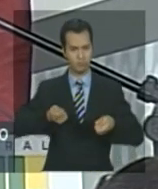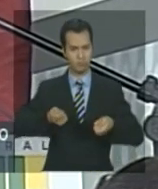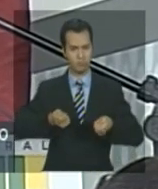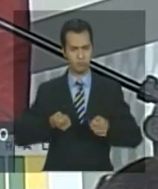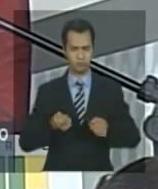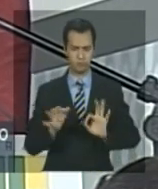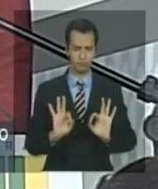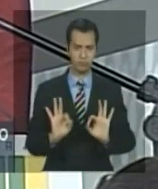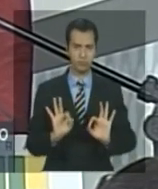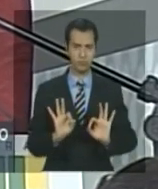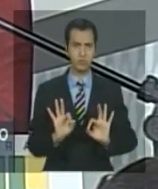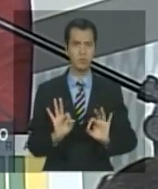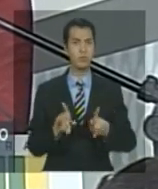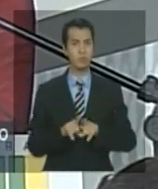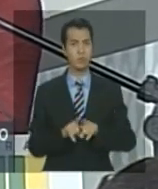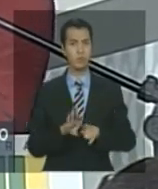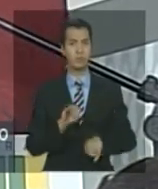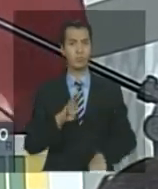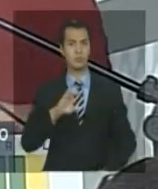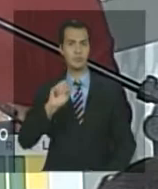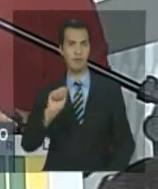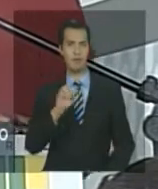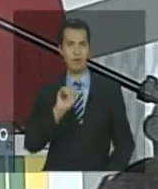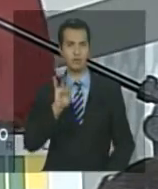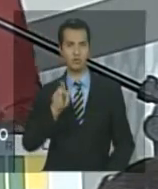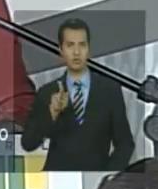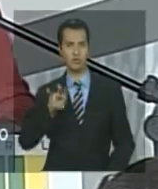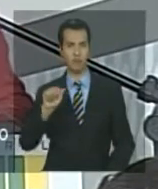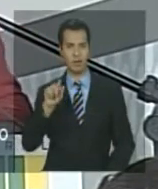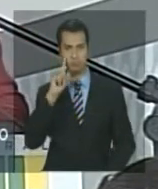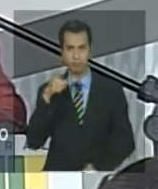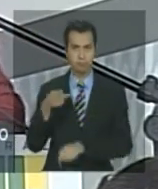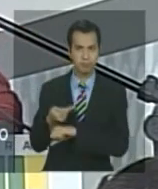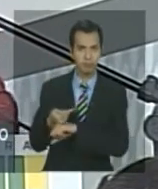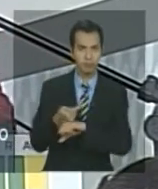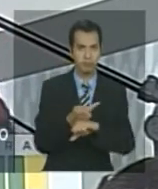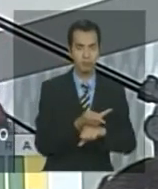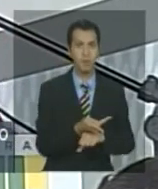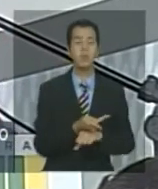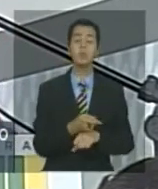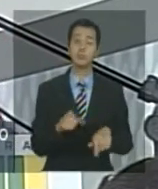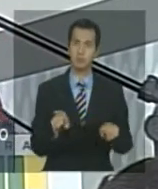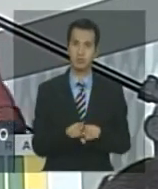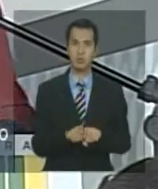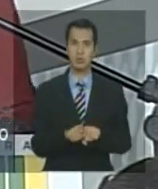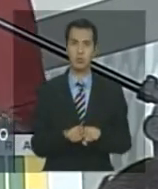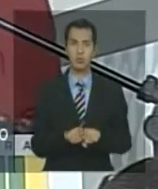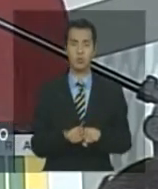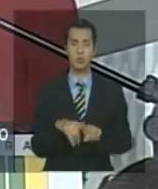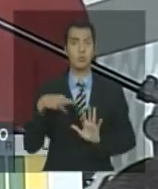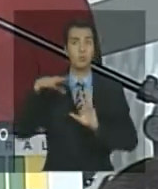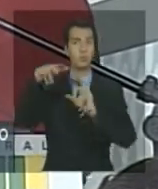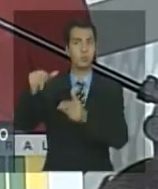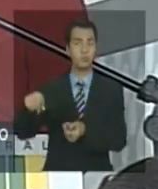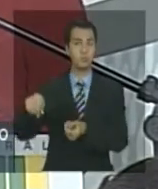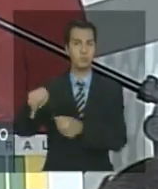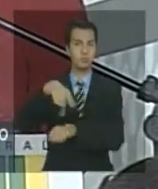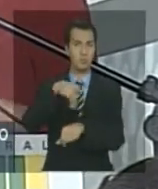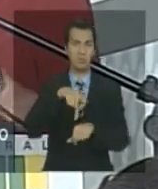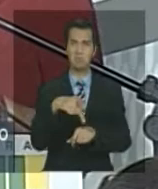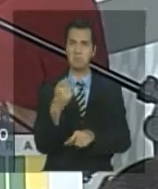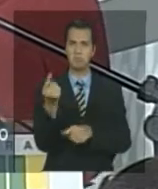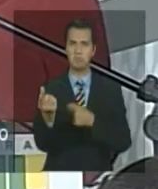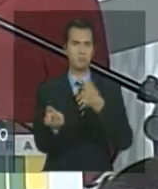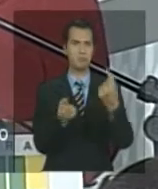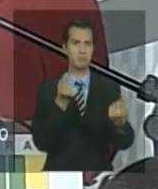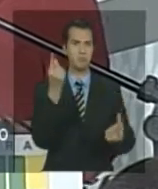de melhoria da nossa gestão. Essa tecnologia poucos países do mundo adotam. E isso eu